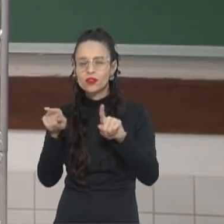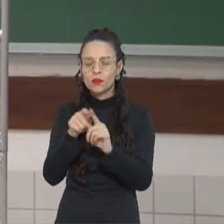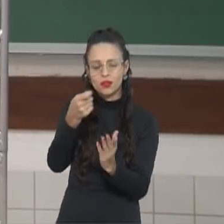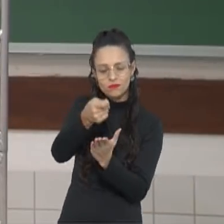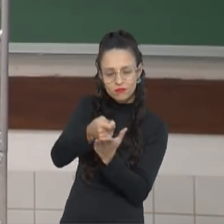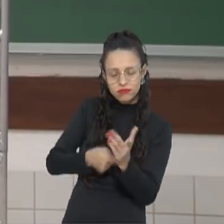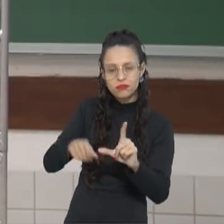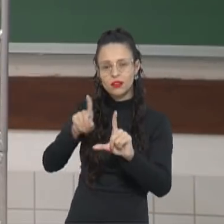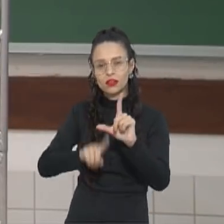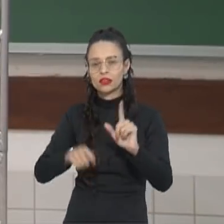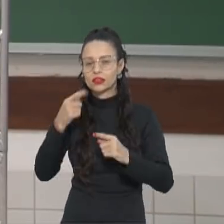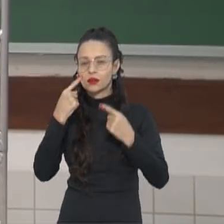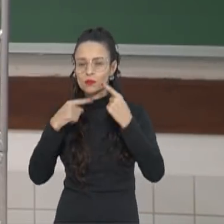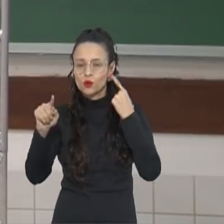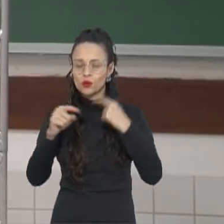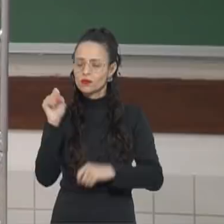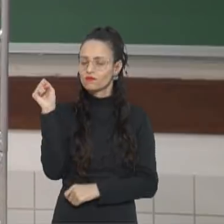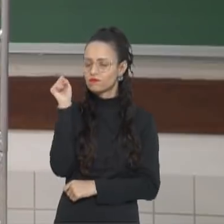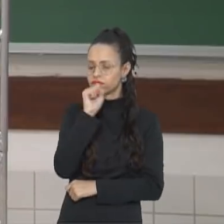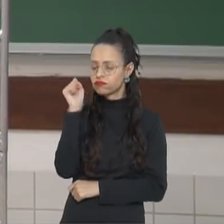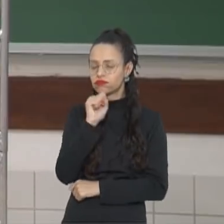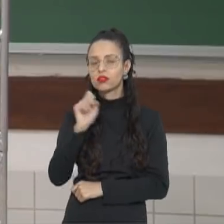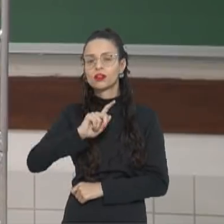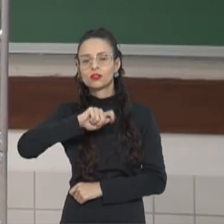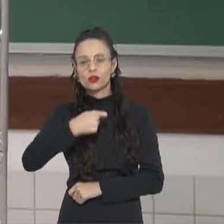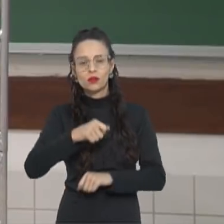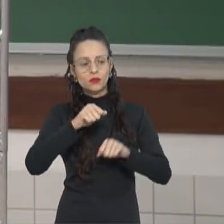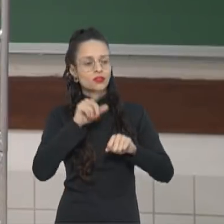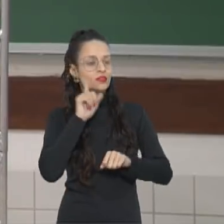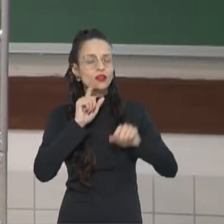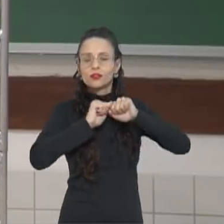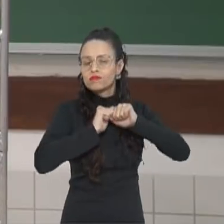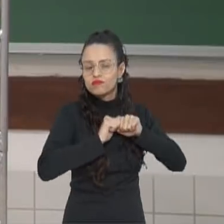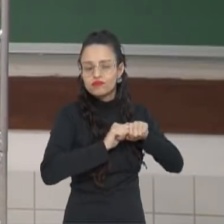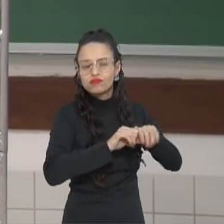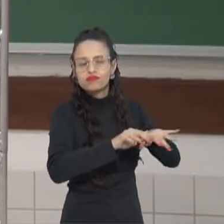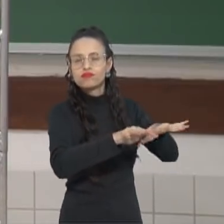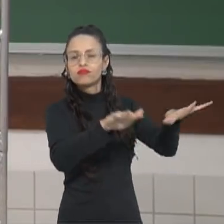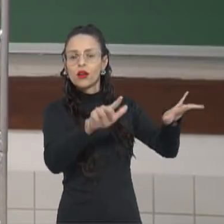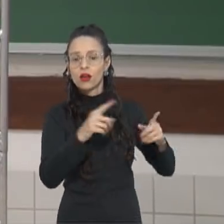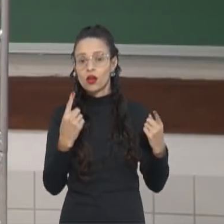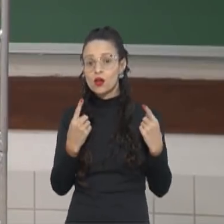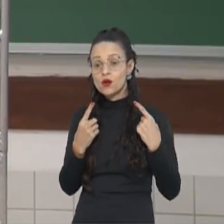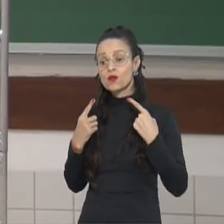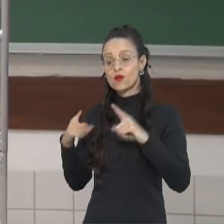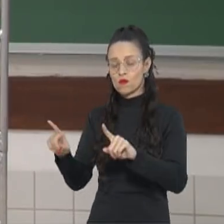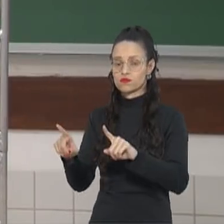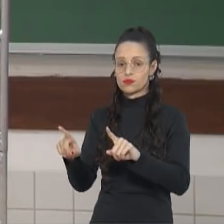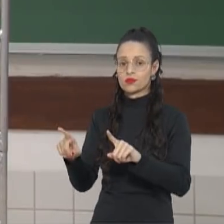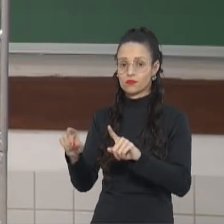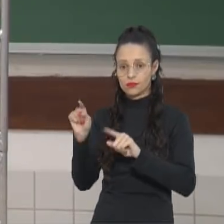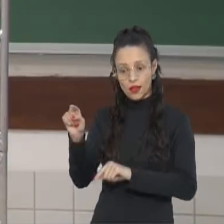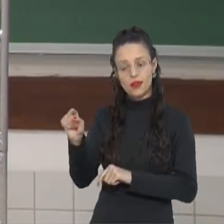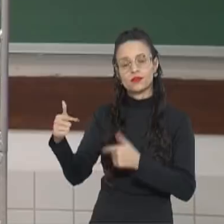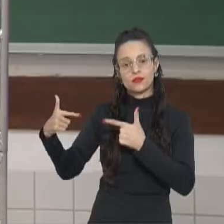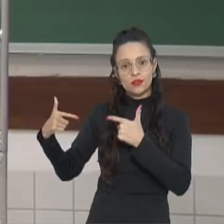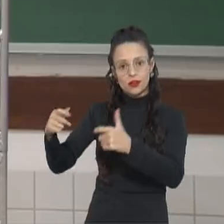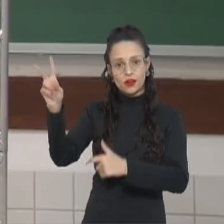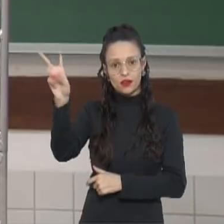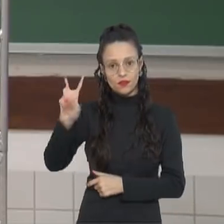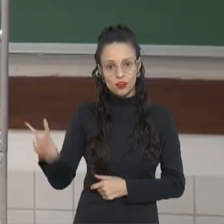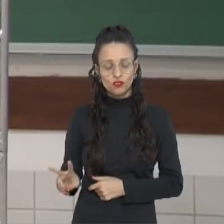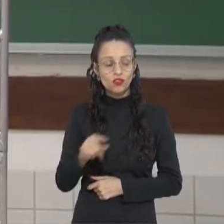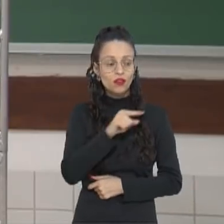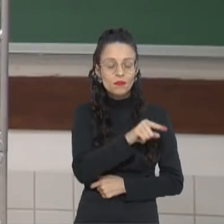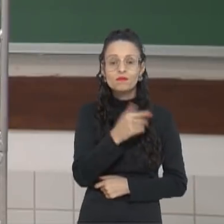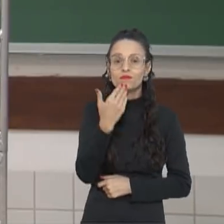canções, muitos atos por todo o país, por todos os Estados Unidos, contra a guerra do Vietnã. Então,